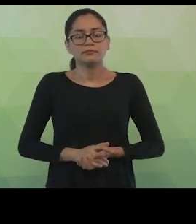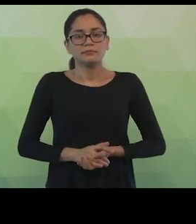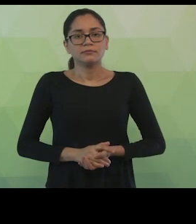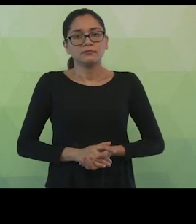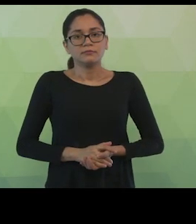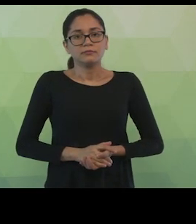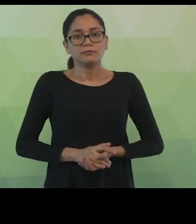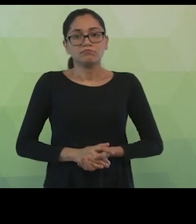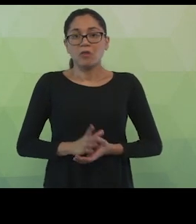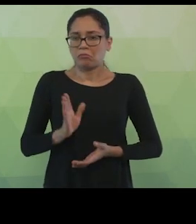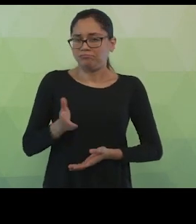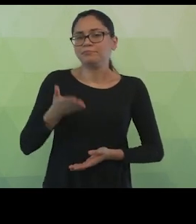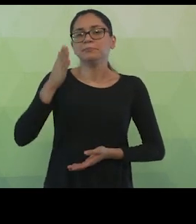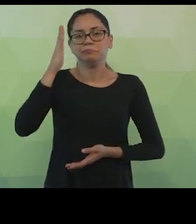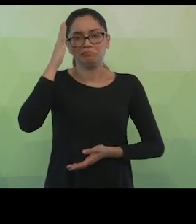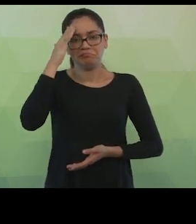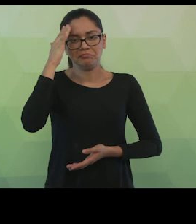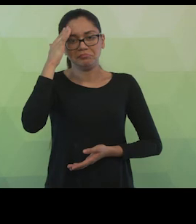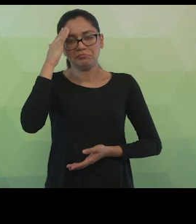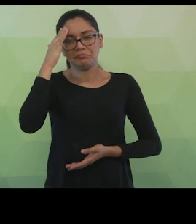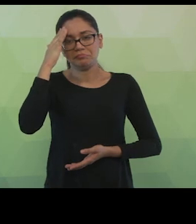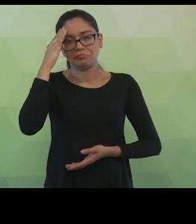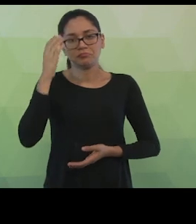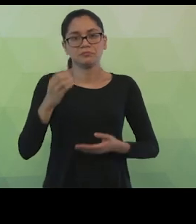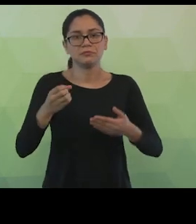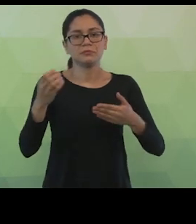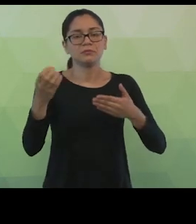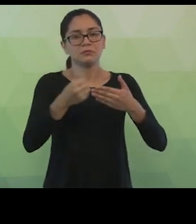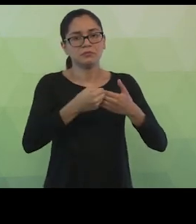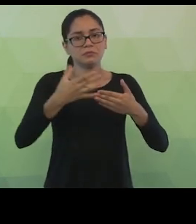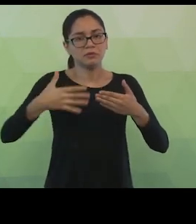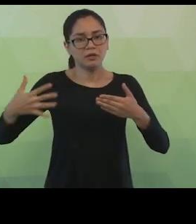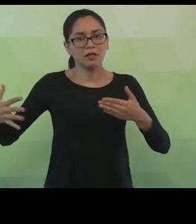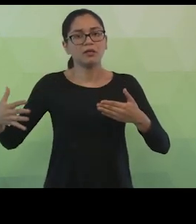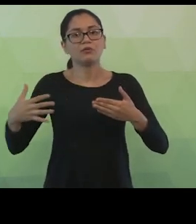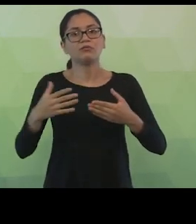Como a gente já sabe, arquivo,